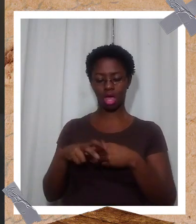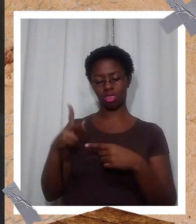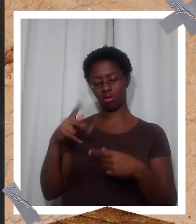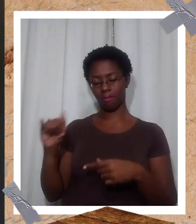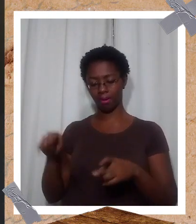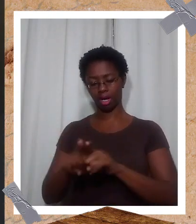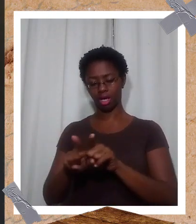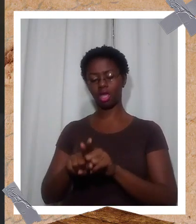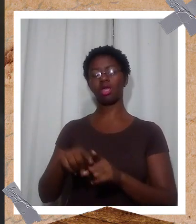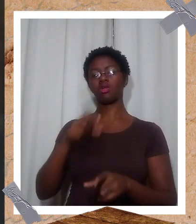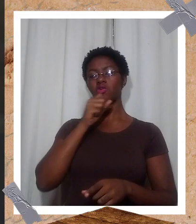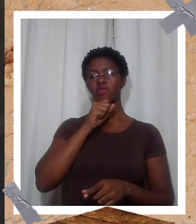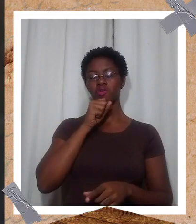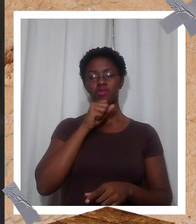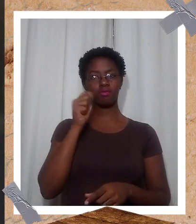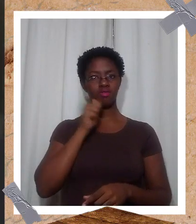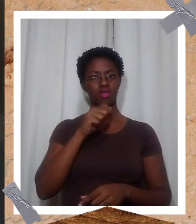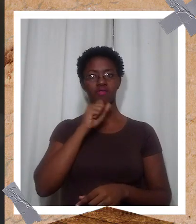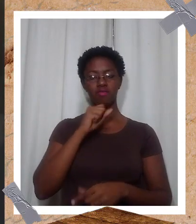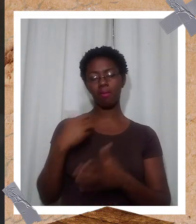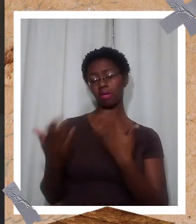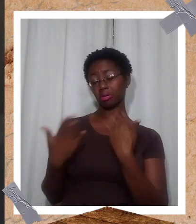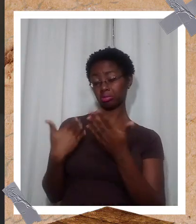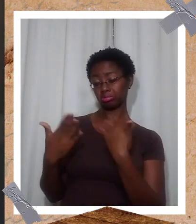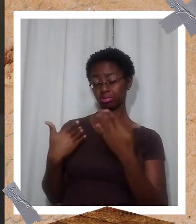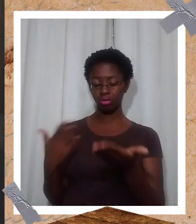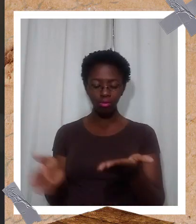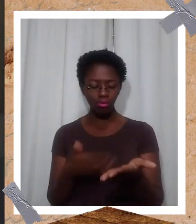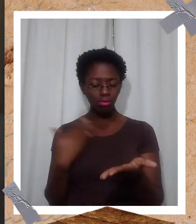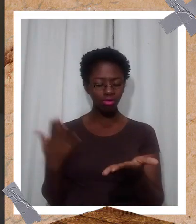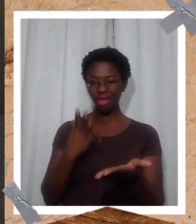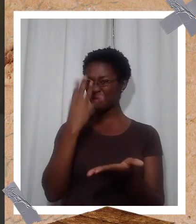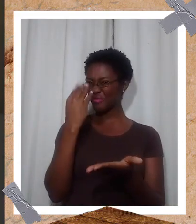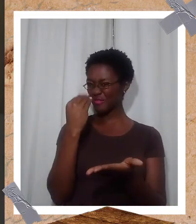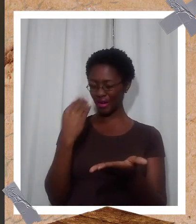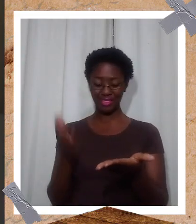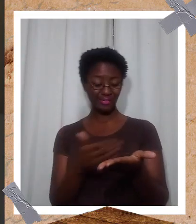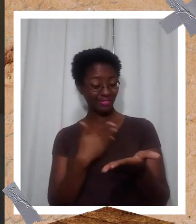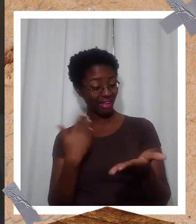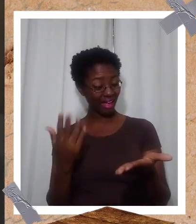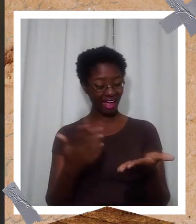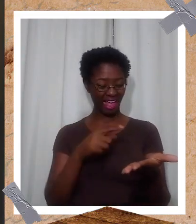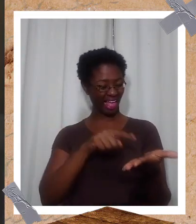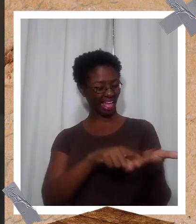pai e minha avó, assim, conversando, álbum de foto, de família, relembrando